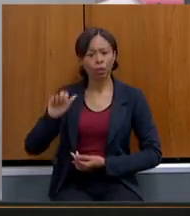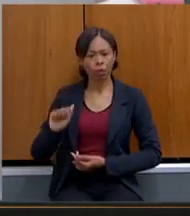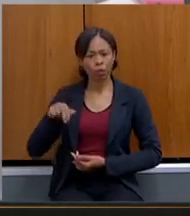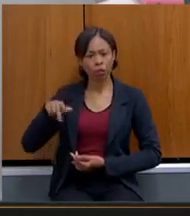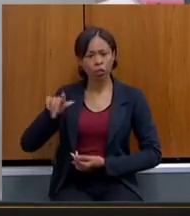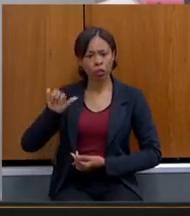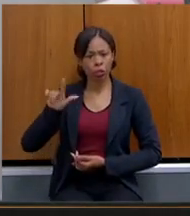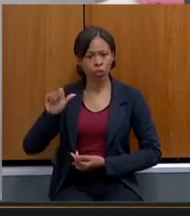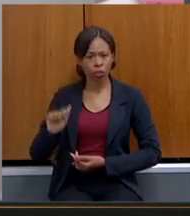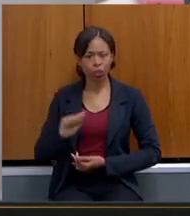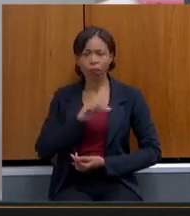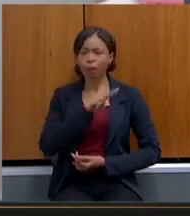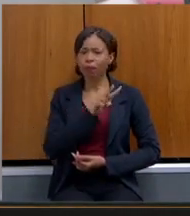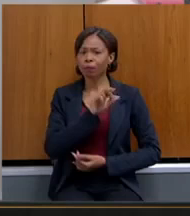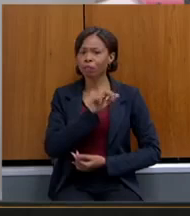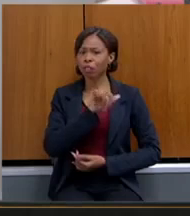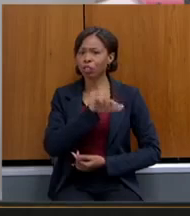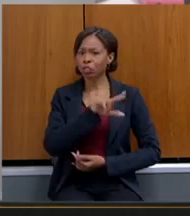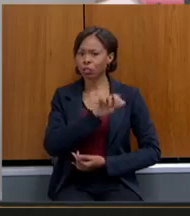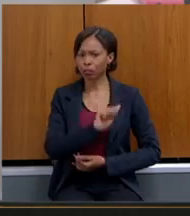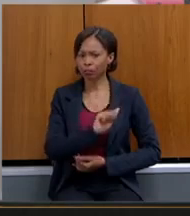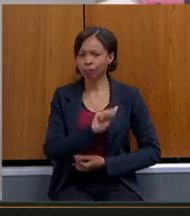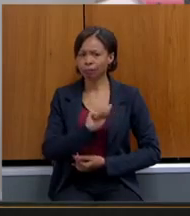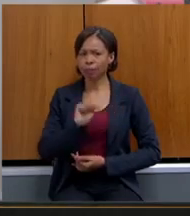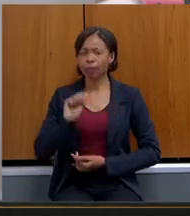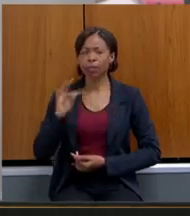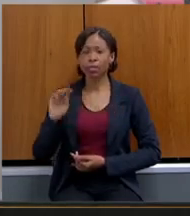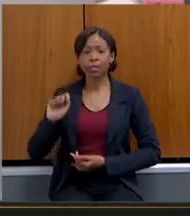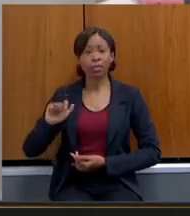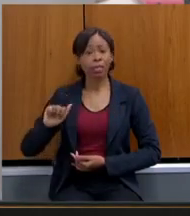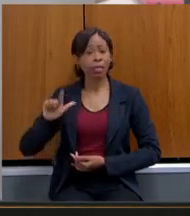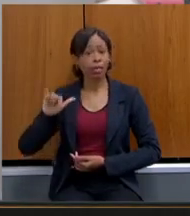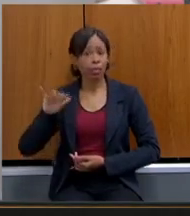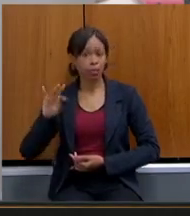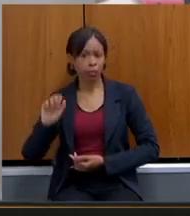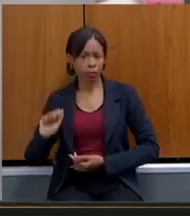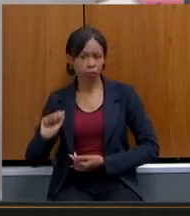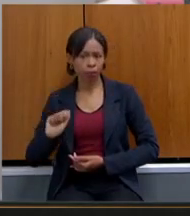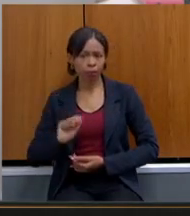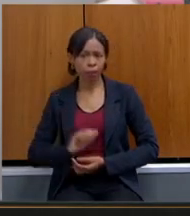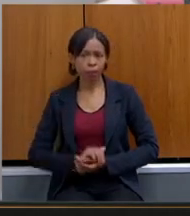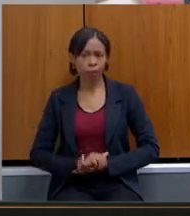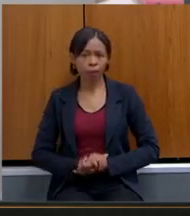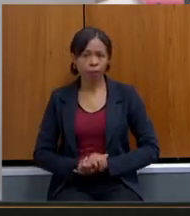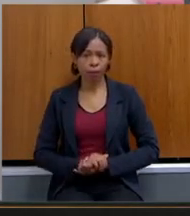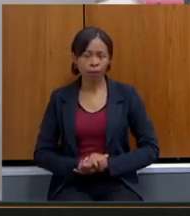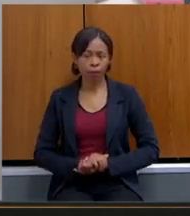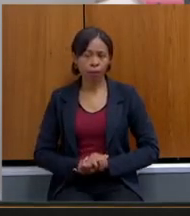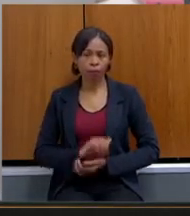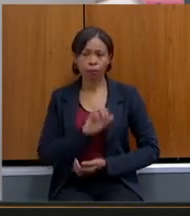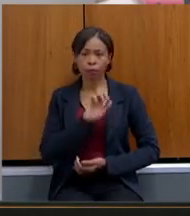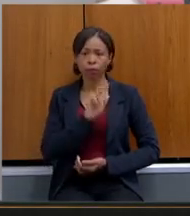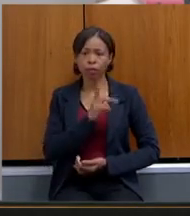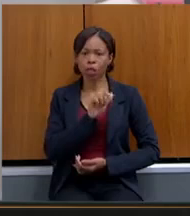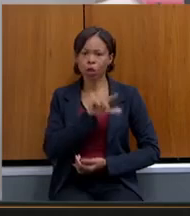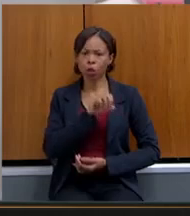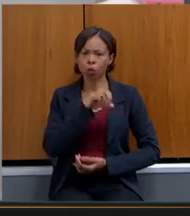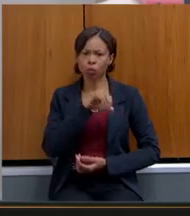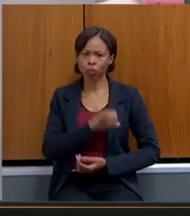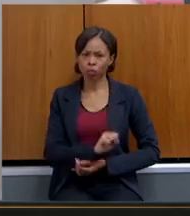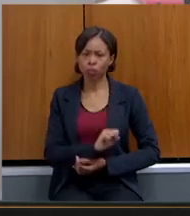Angélica de Bastos Virgínia Maria dos Santos Thalita Câmara o e Luiz